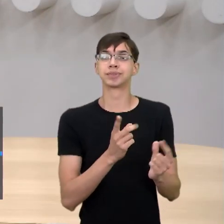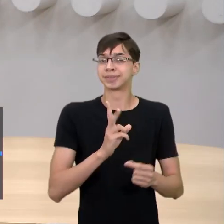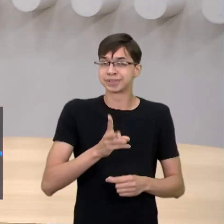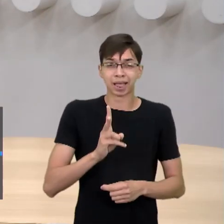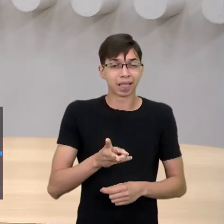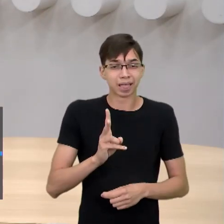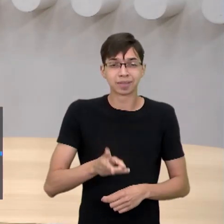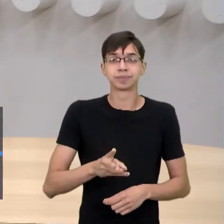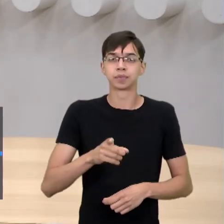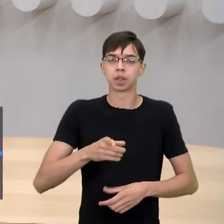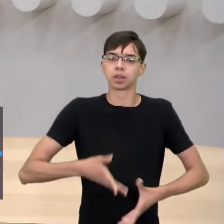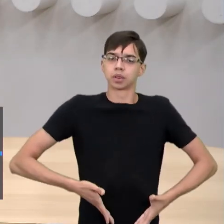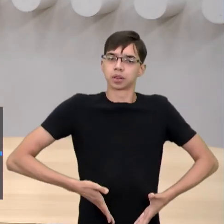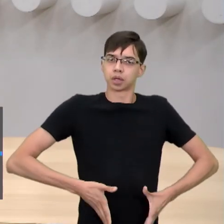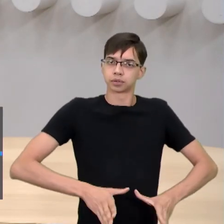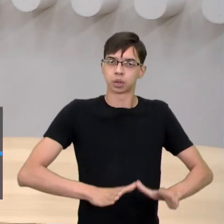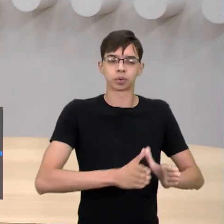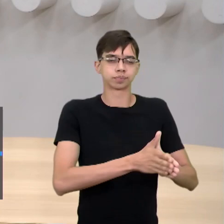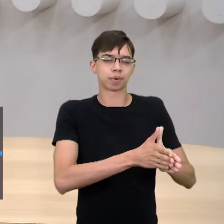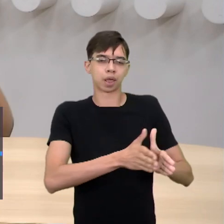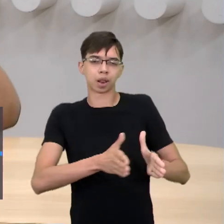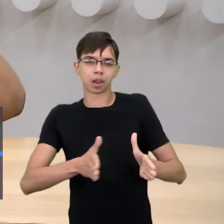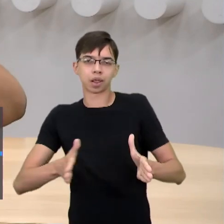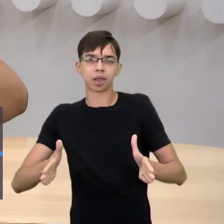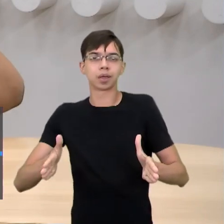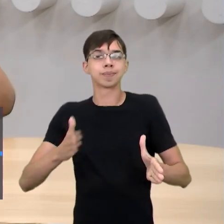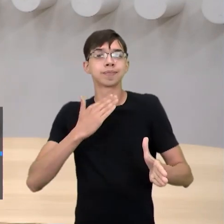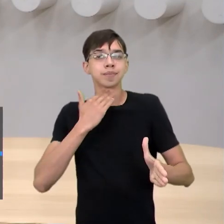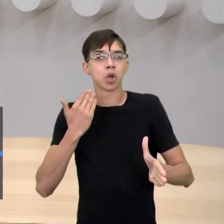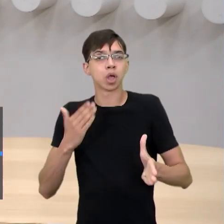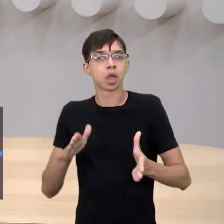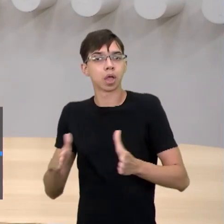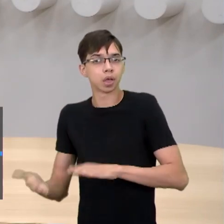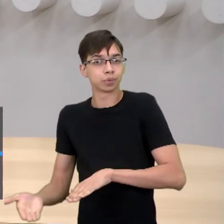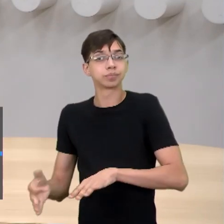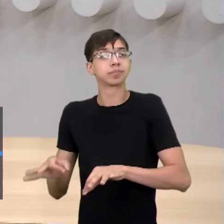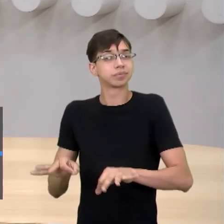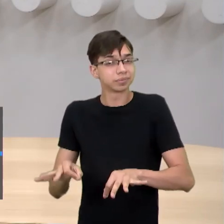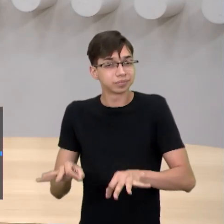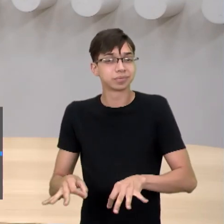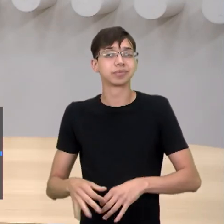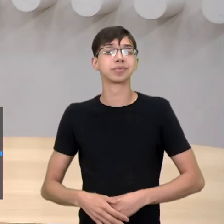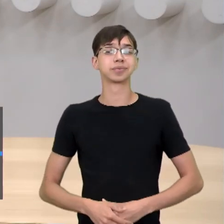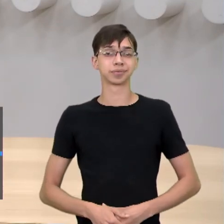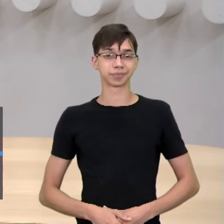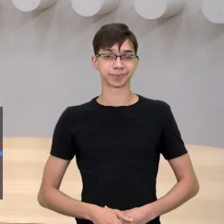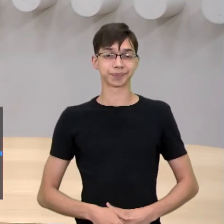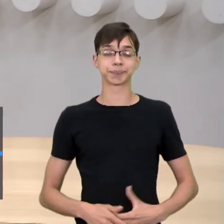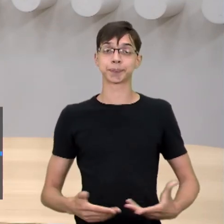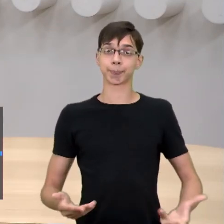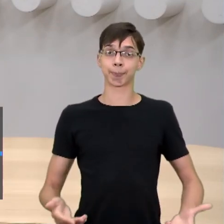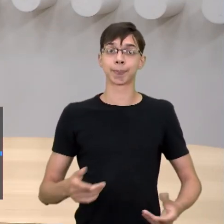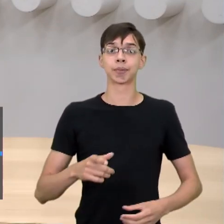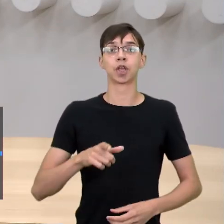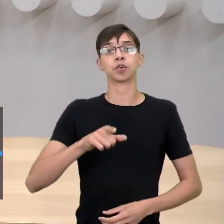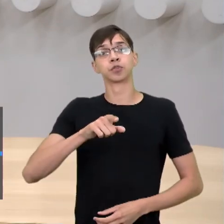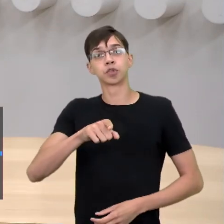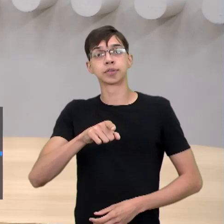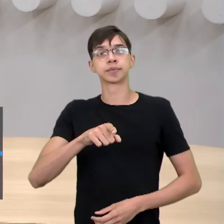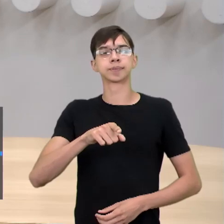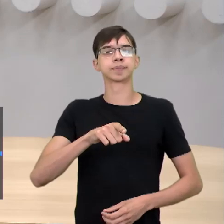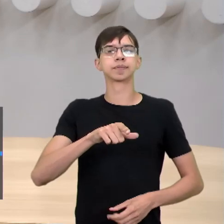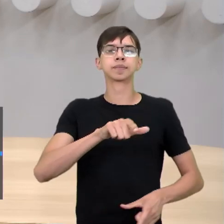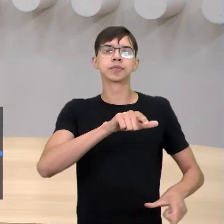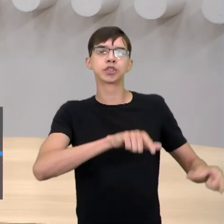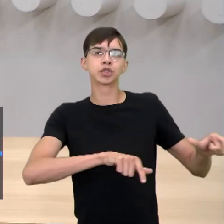suspiro? É exatamente isso. E se essa socialização, se essa relação que você tem com as pessoas,